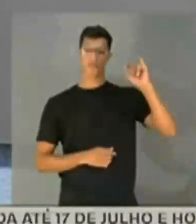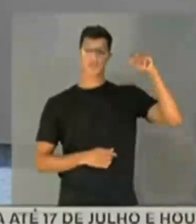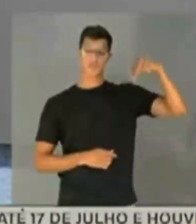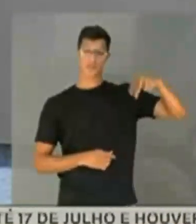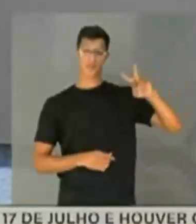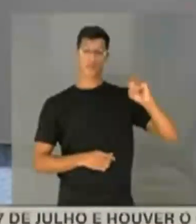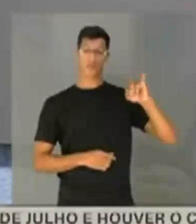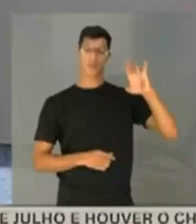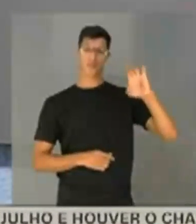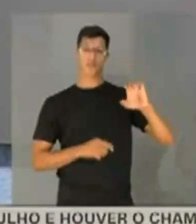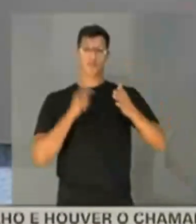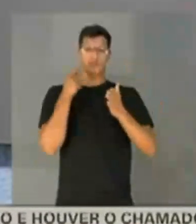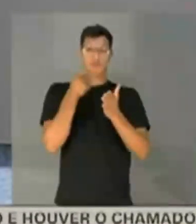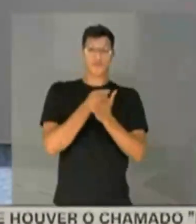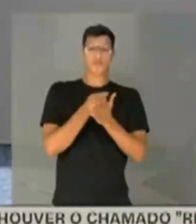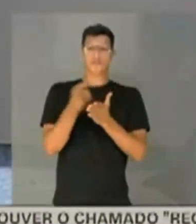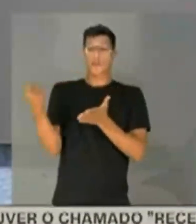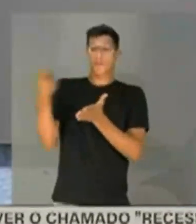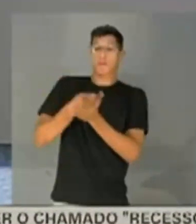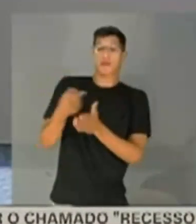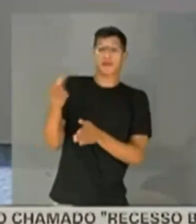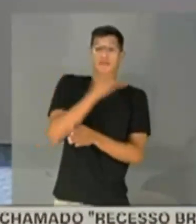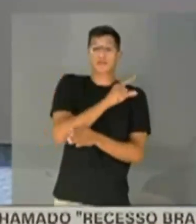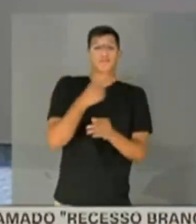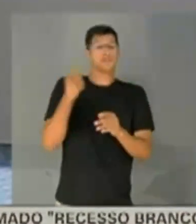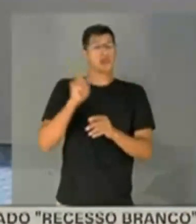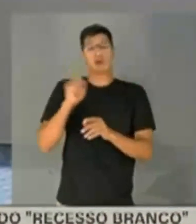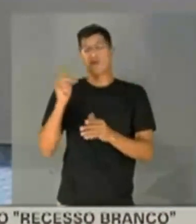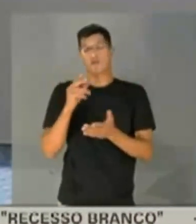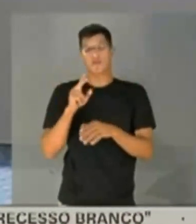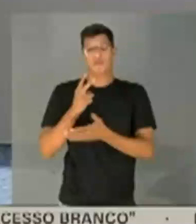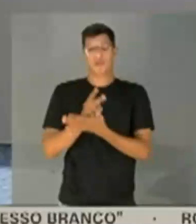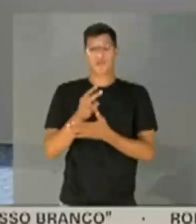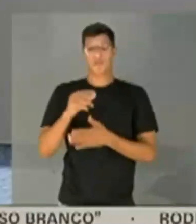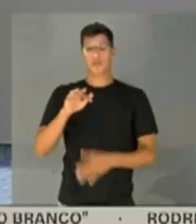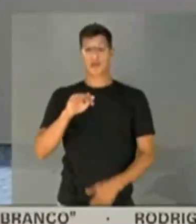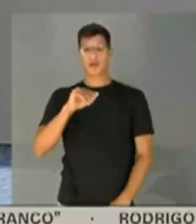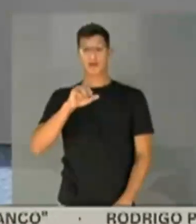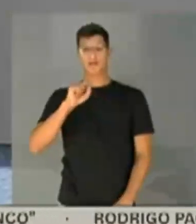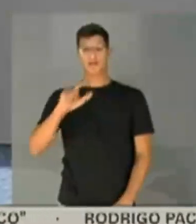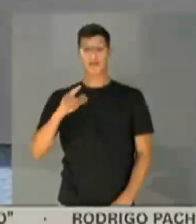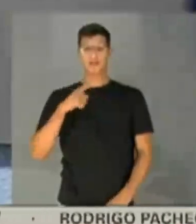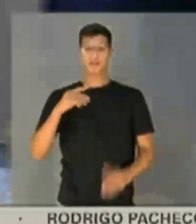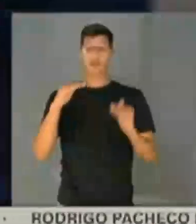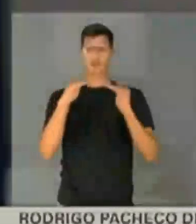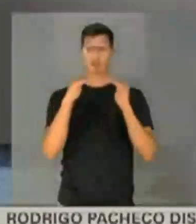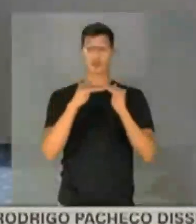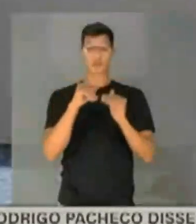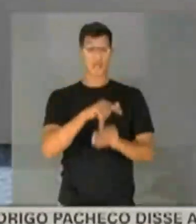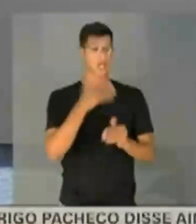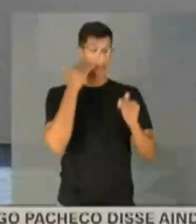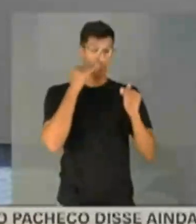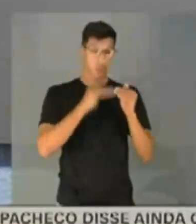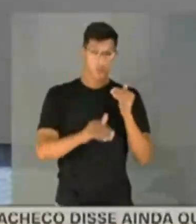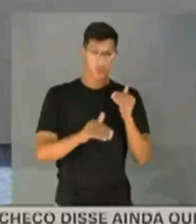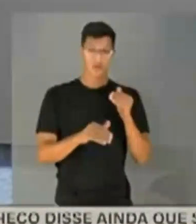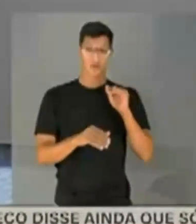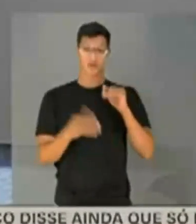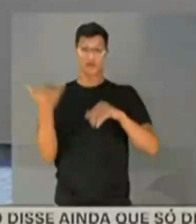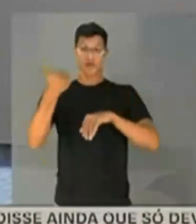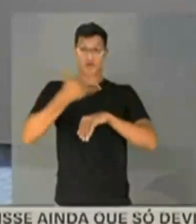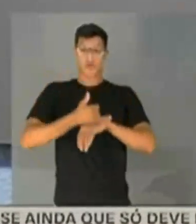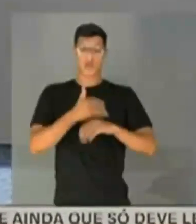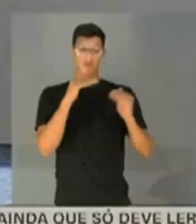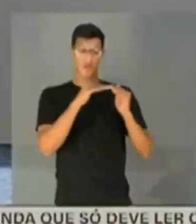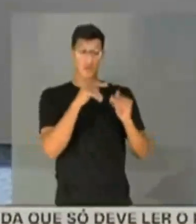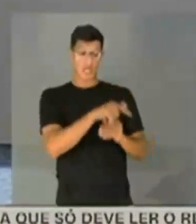pagamento, me pague adiantado. E isso jamais seria feito porque a fiscal do contrato teria que concordar e ela não concordou, seu chefe teria